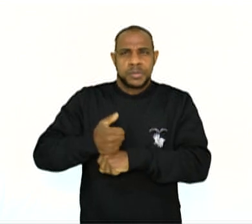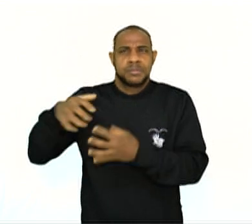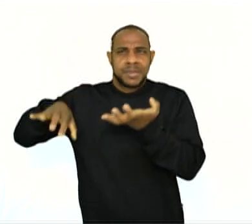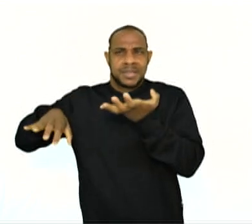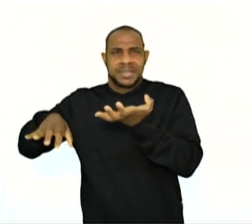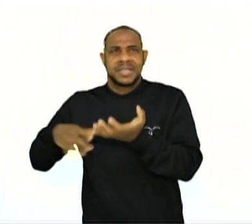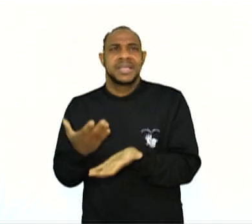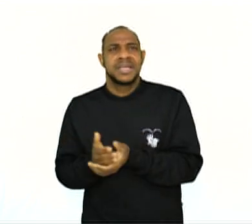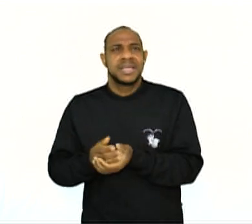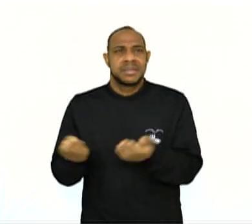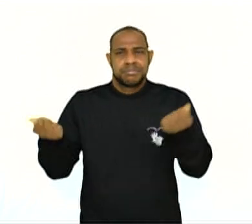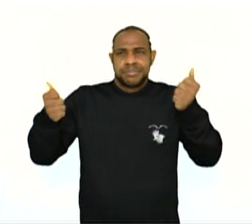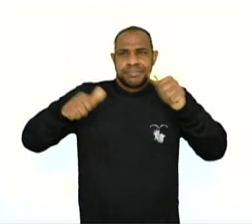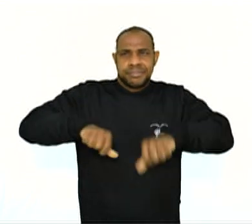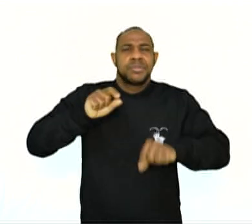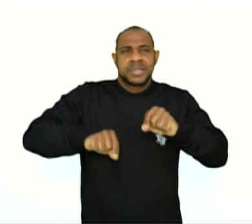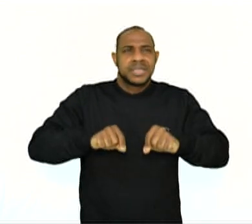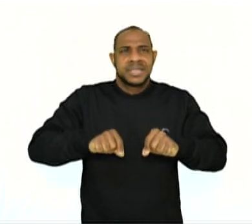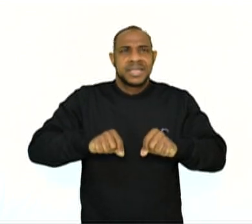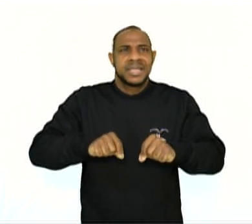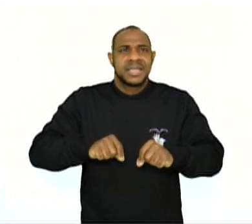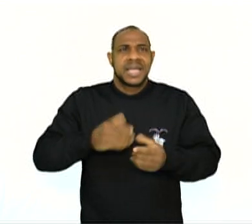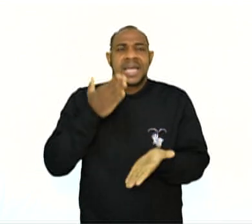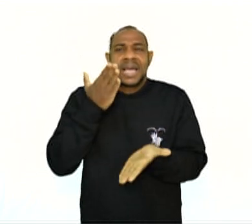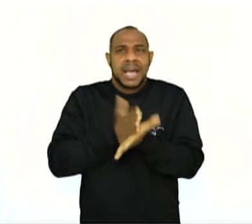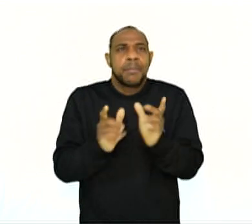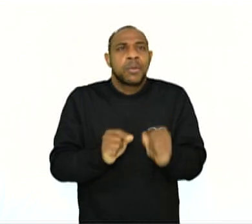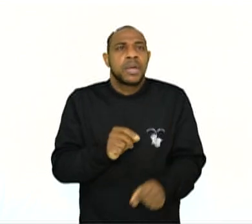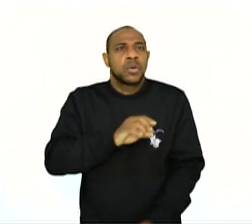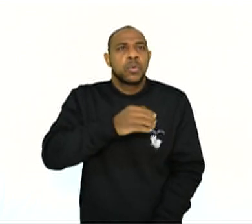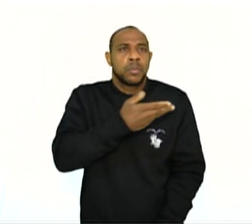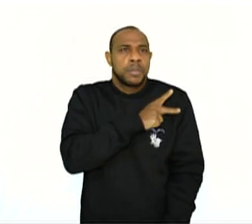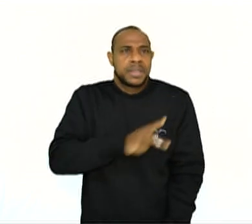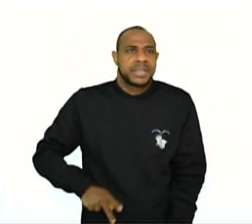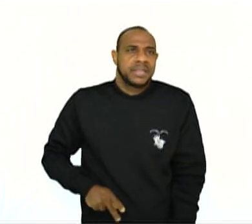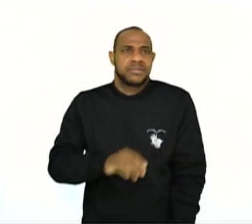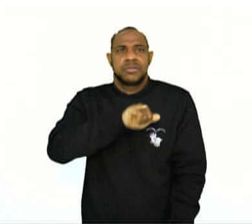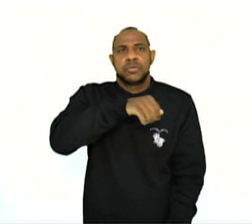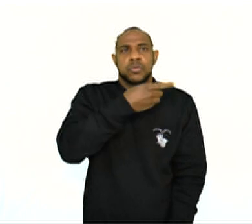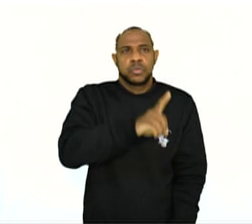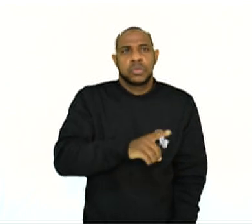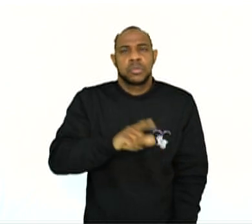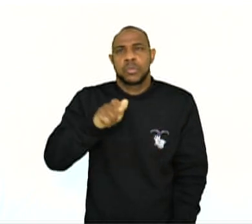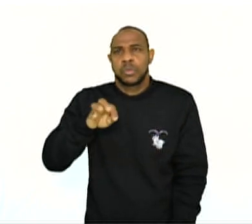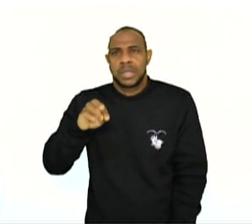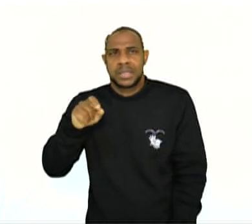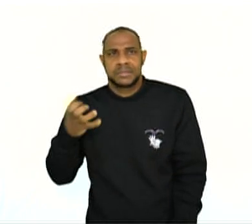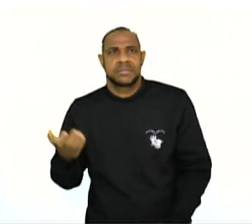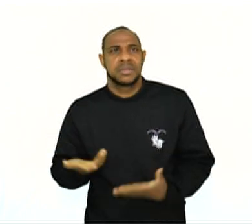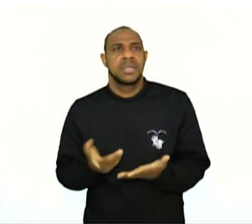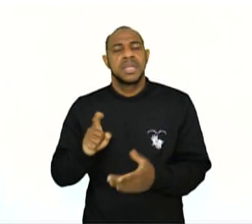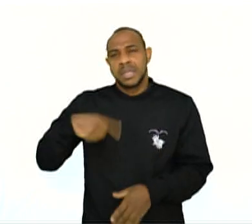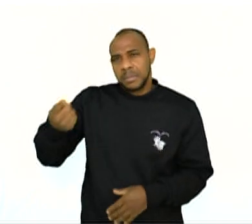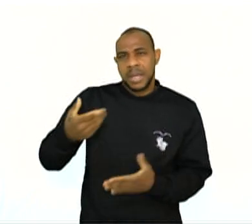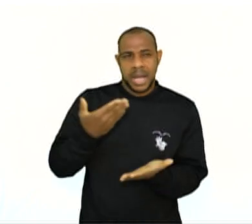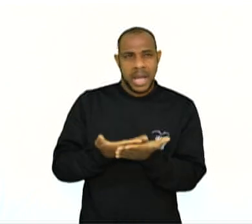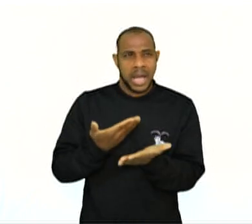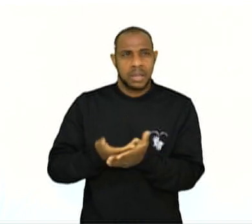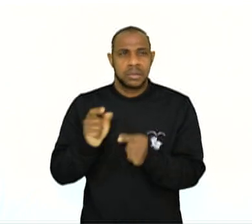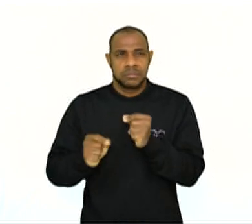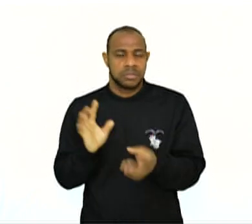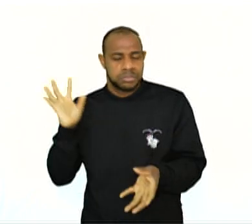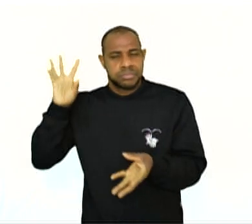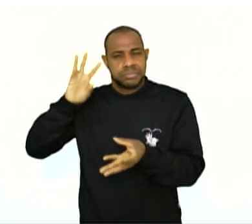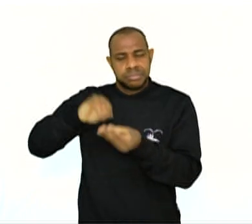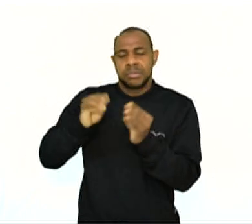o presidente João Goulart e estabeleceu um regime que ia durar 21 anos da nossa história, ok? Na próxima aula, vamos